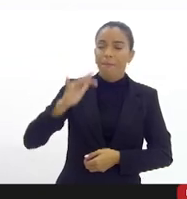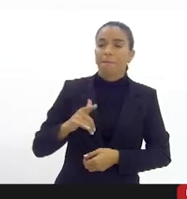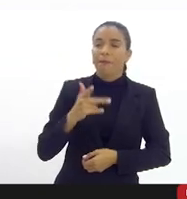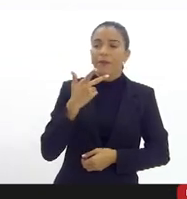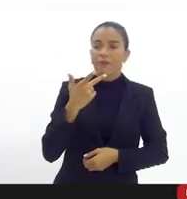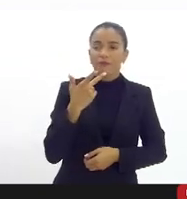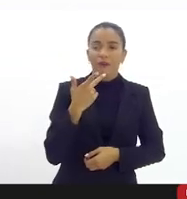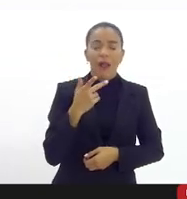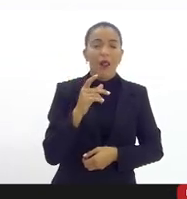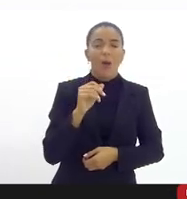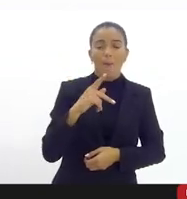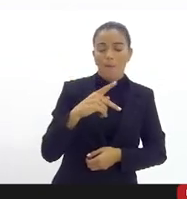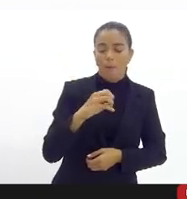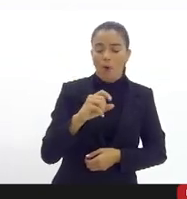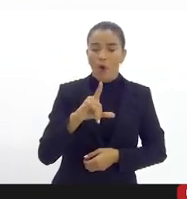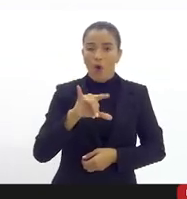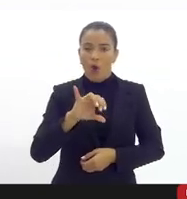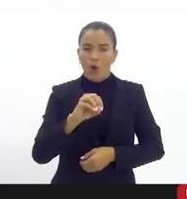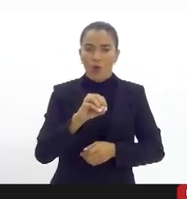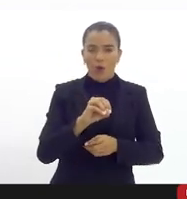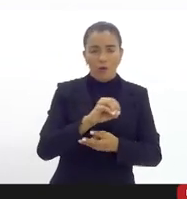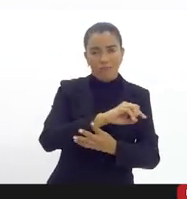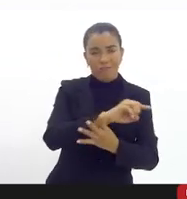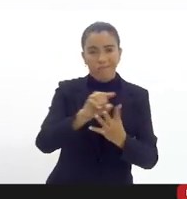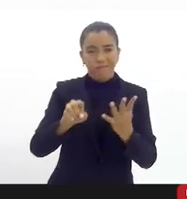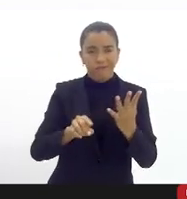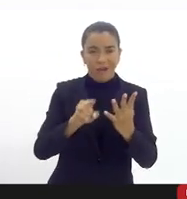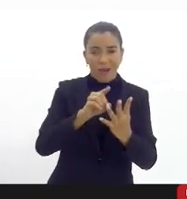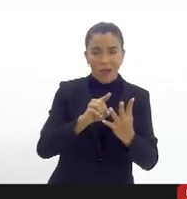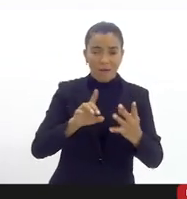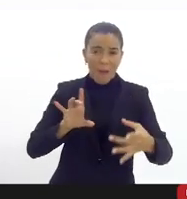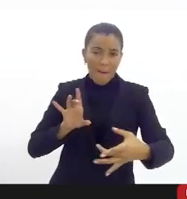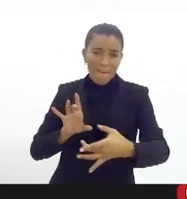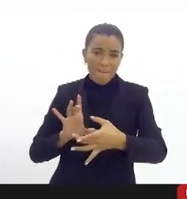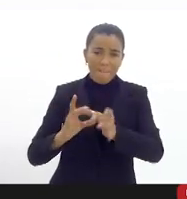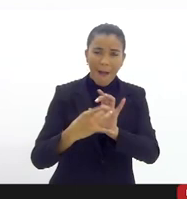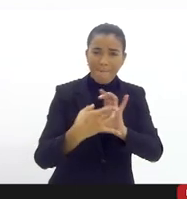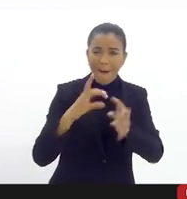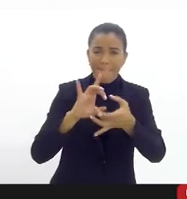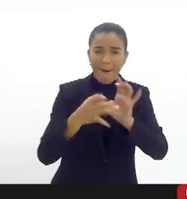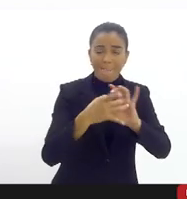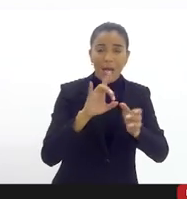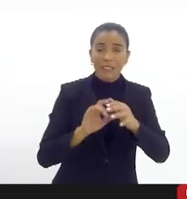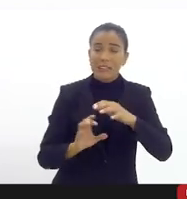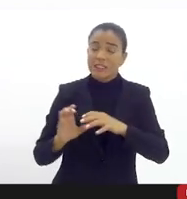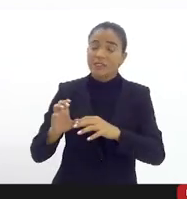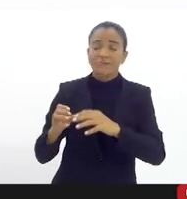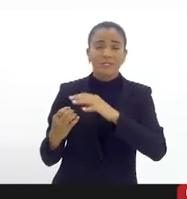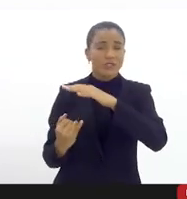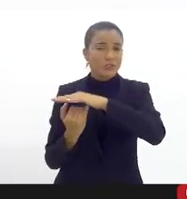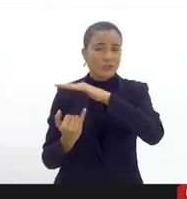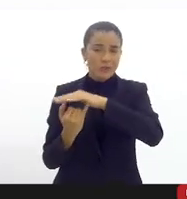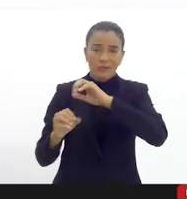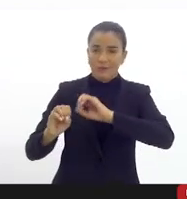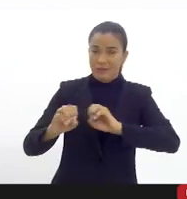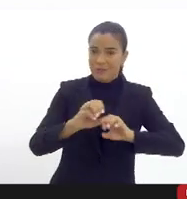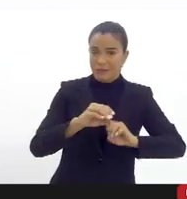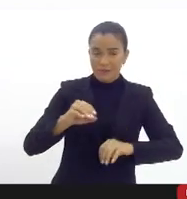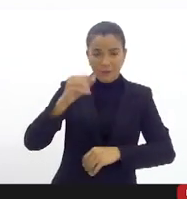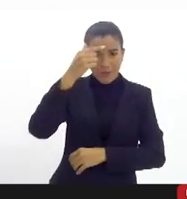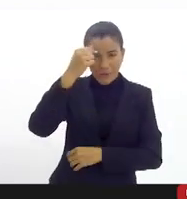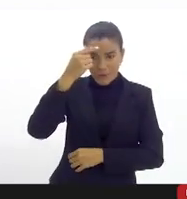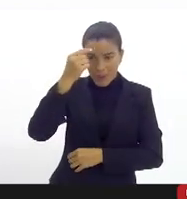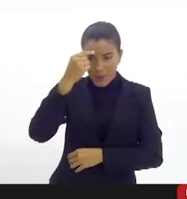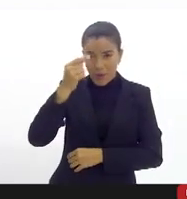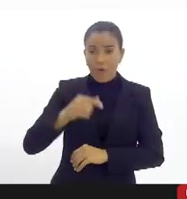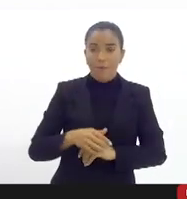quando a gente chama de pogna Croton Estácio de Sá a gente está falando de uma profusão de instituições de ensino superior É Que Tem um retrato da kogna né